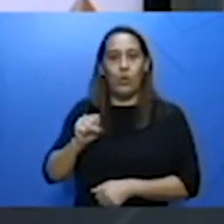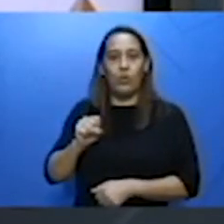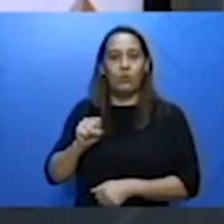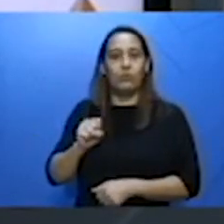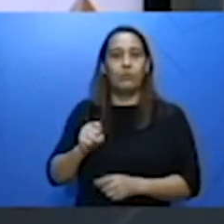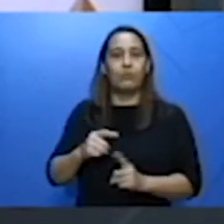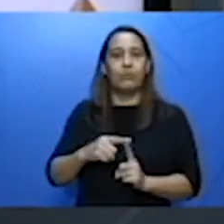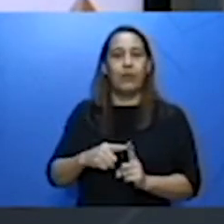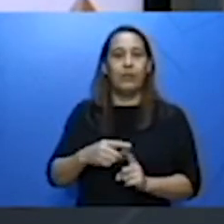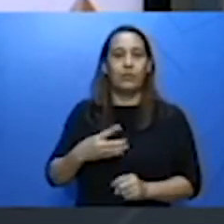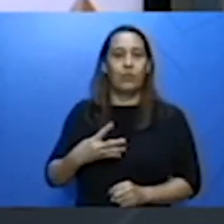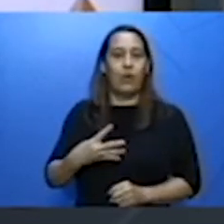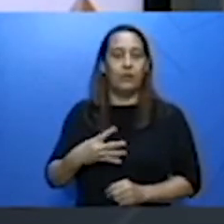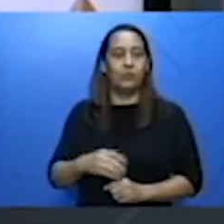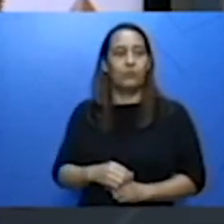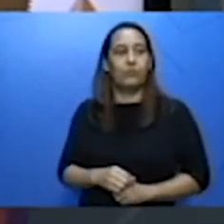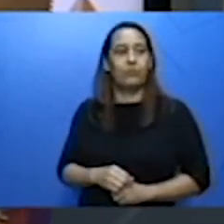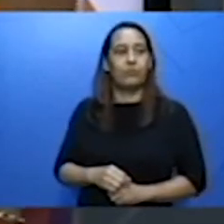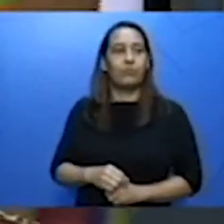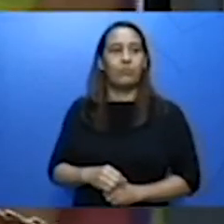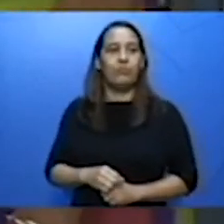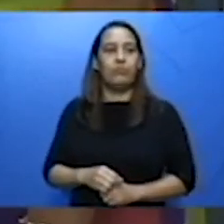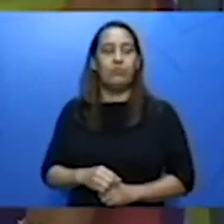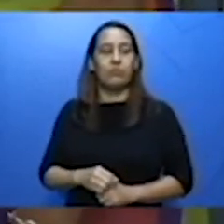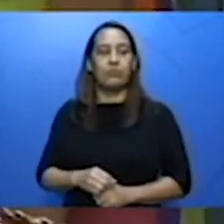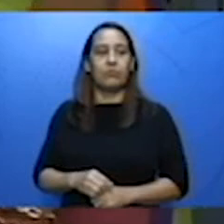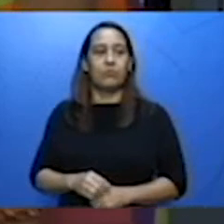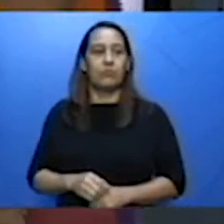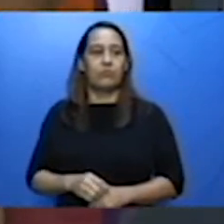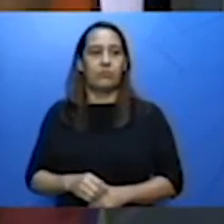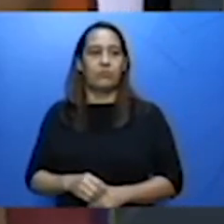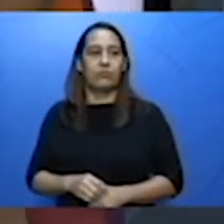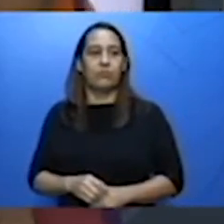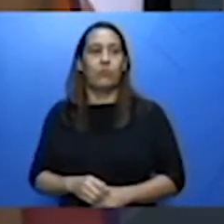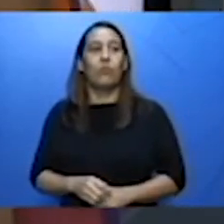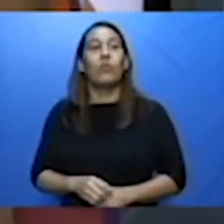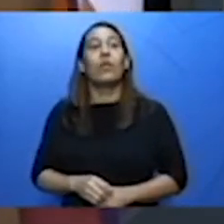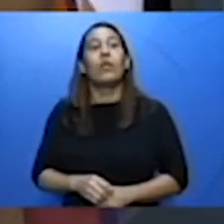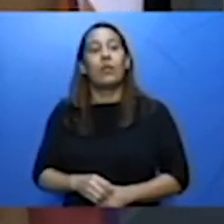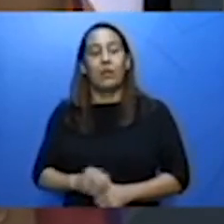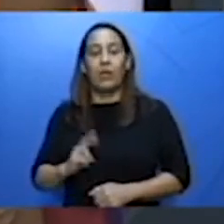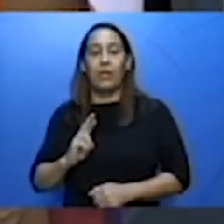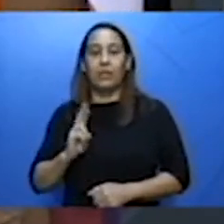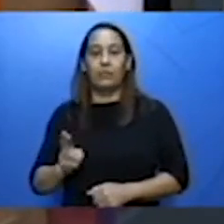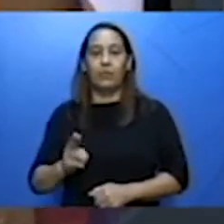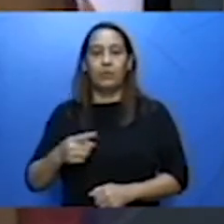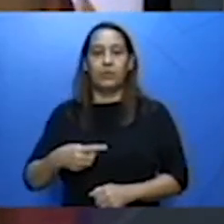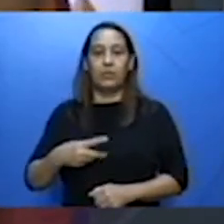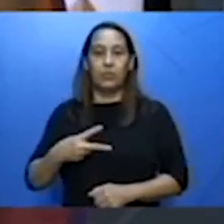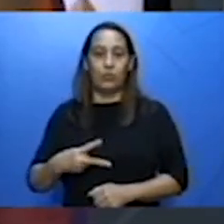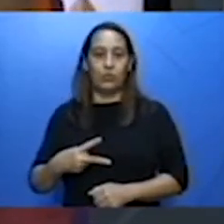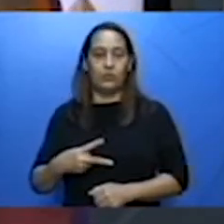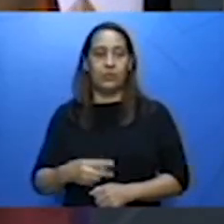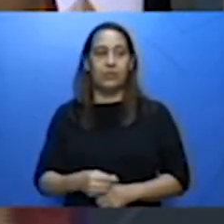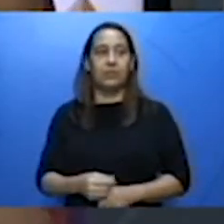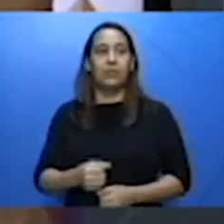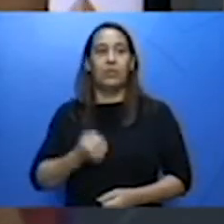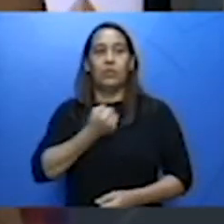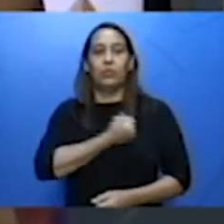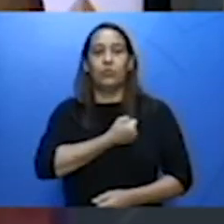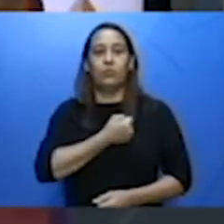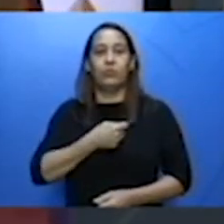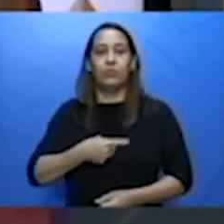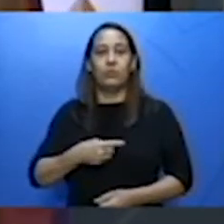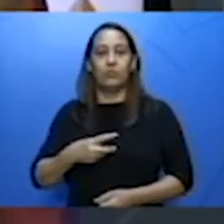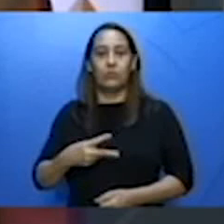Soma mais 4. Vamos lá. 8, 9, 10, 11, 12. Venho aqui numa